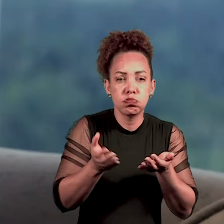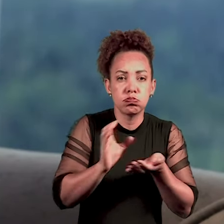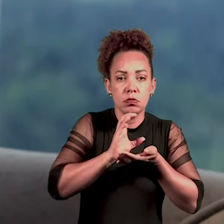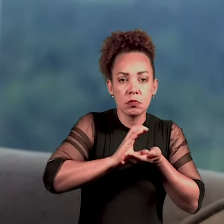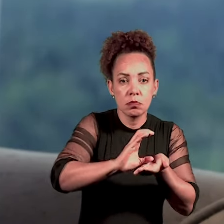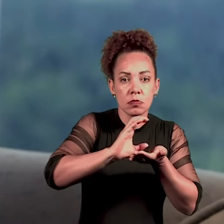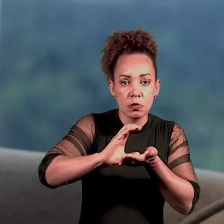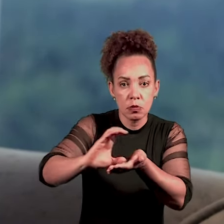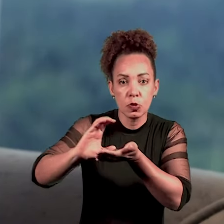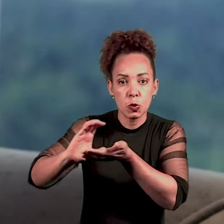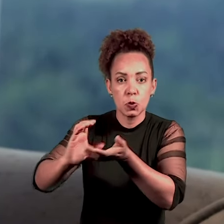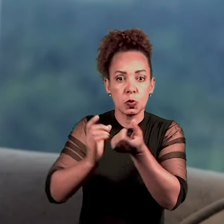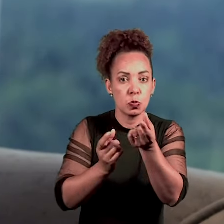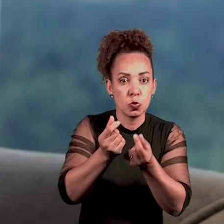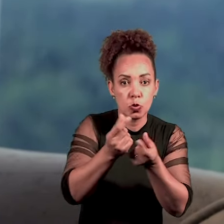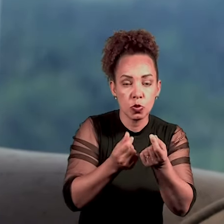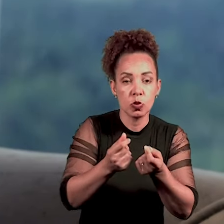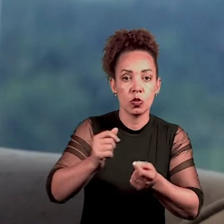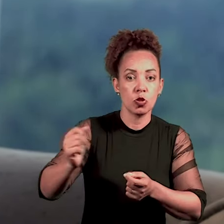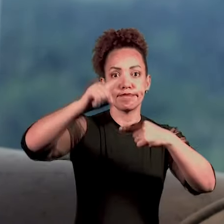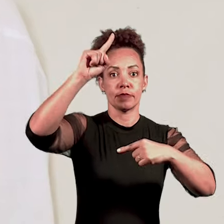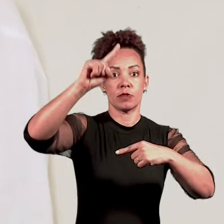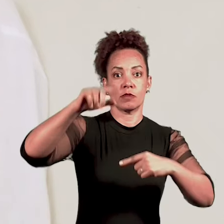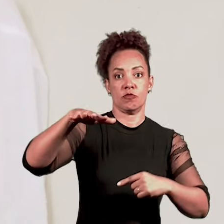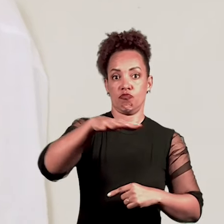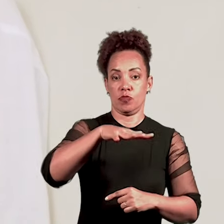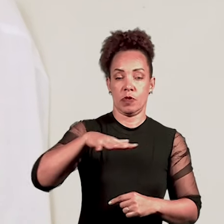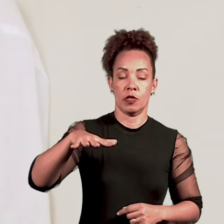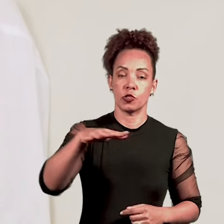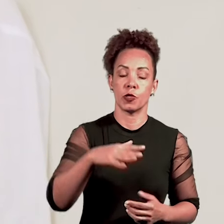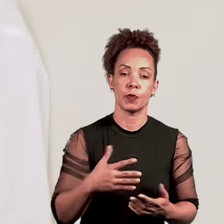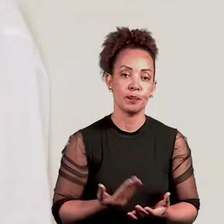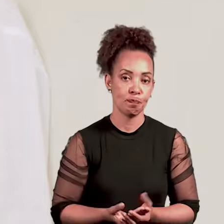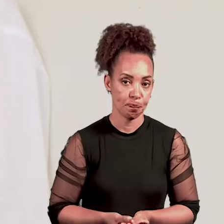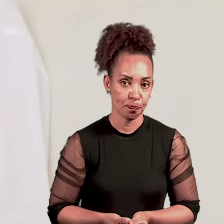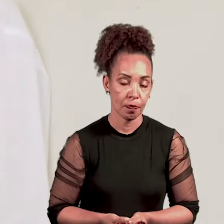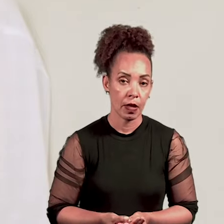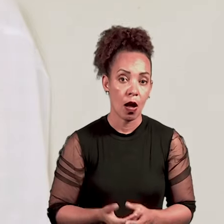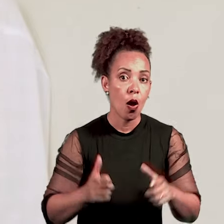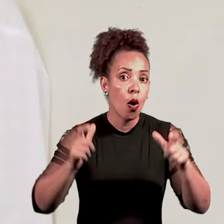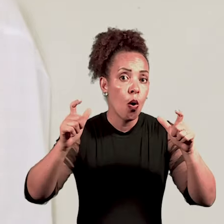financeiros em outros projetos. Colocar onde?